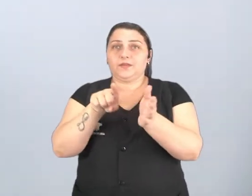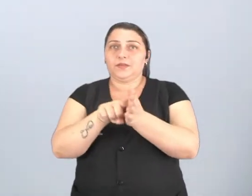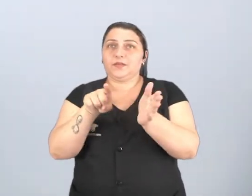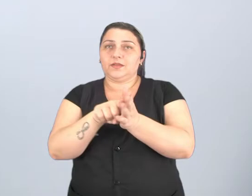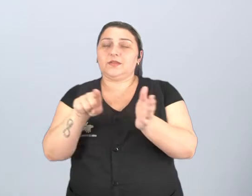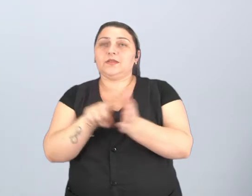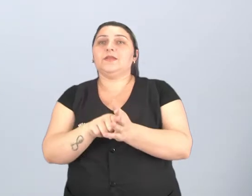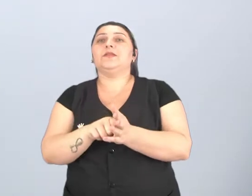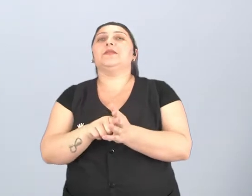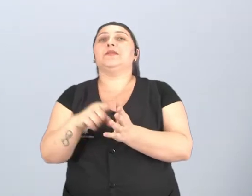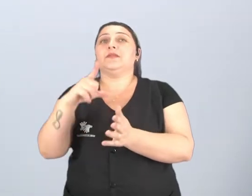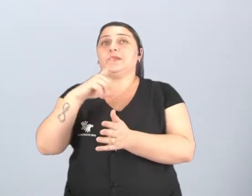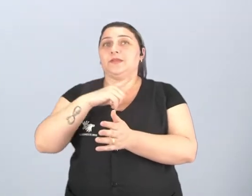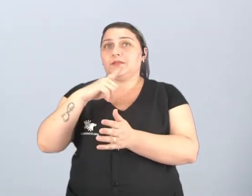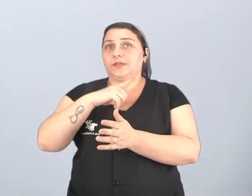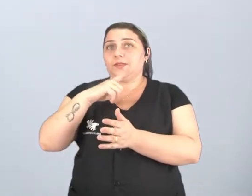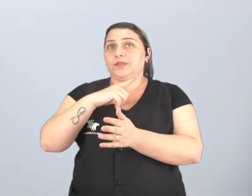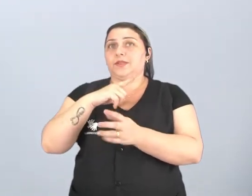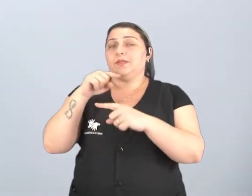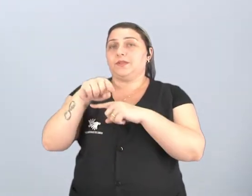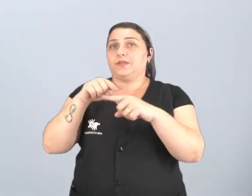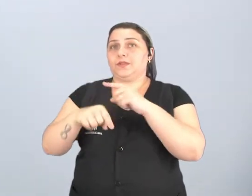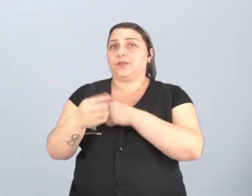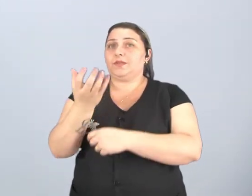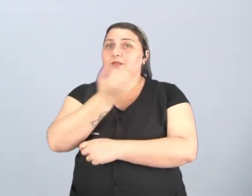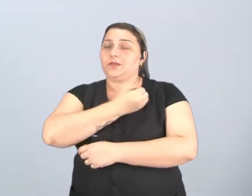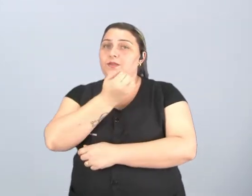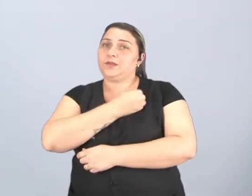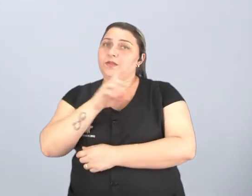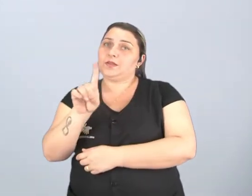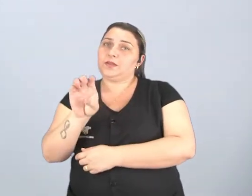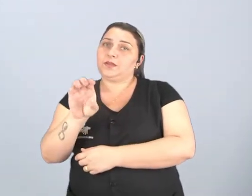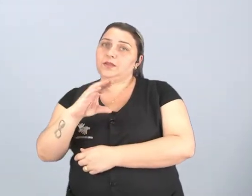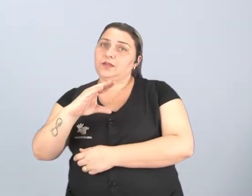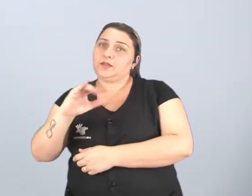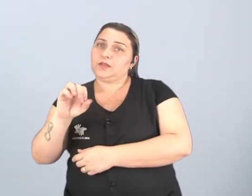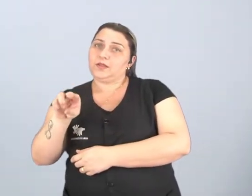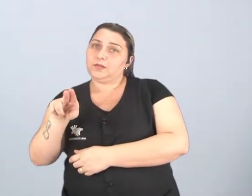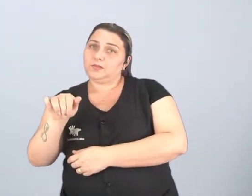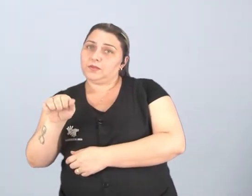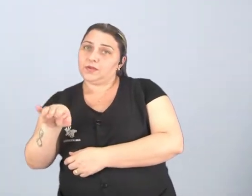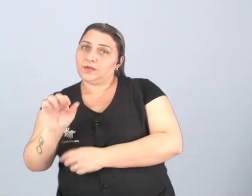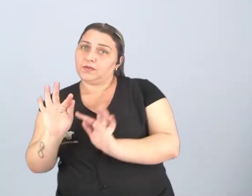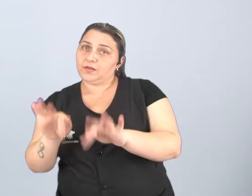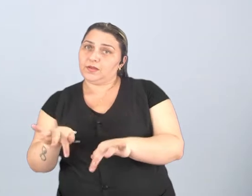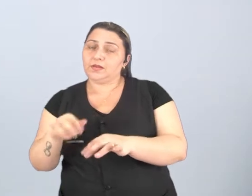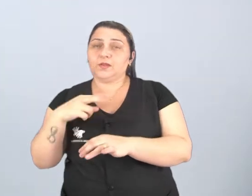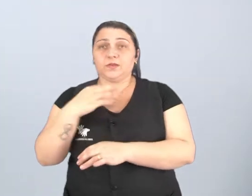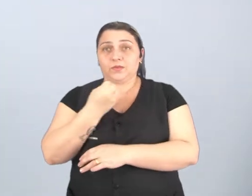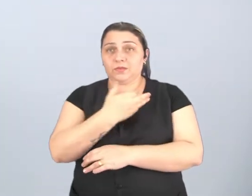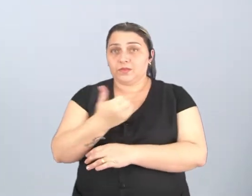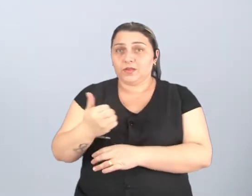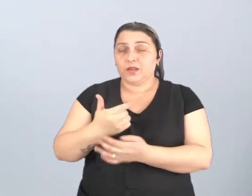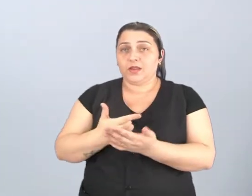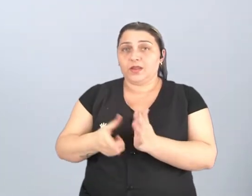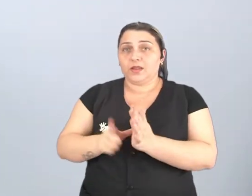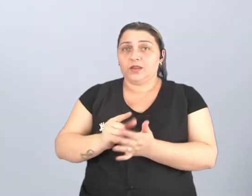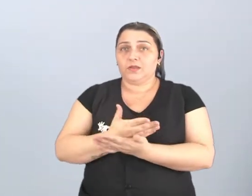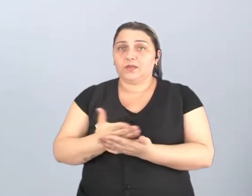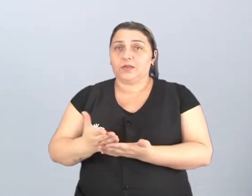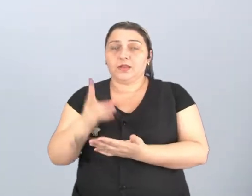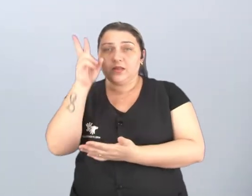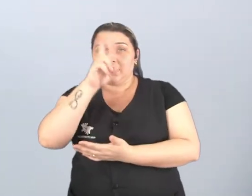problema que envolve a divisão de números decimais finitos, tudo bem? Mas antes da gente começar, a gente